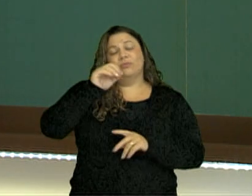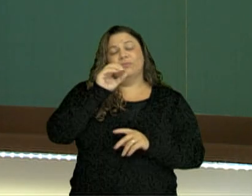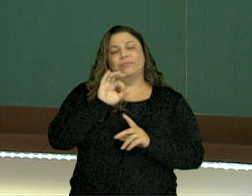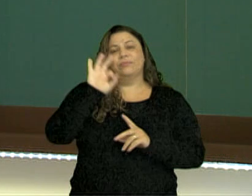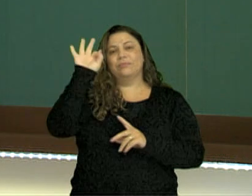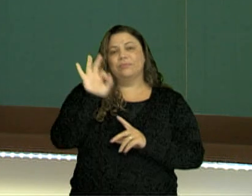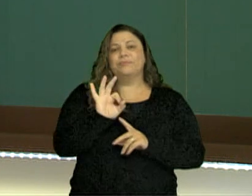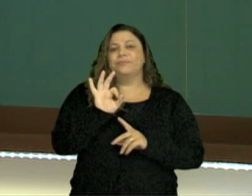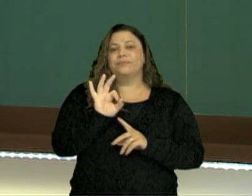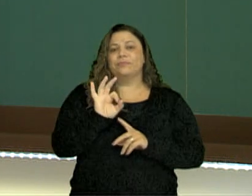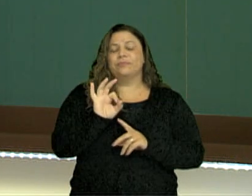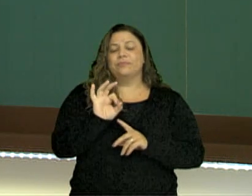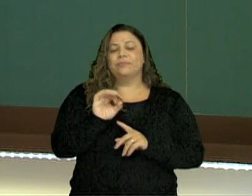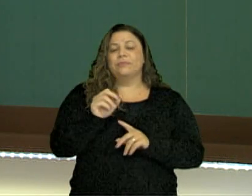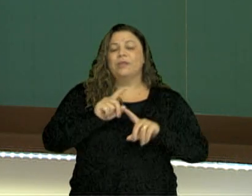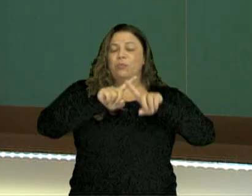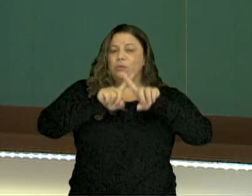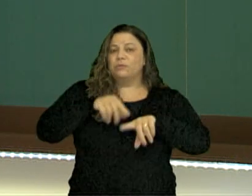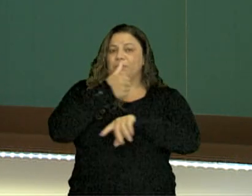por 100, vai dar